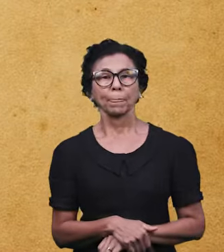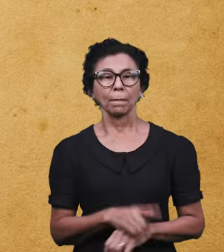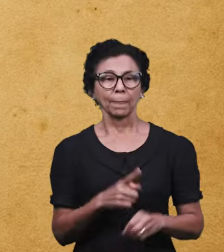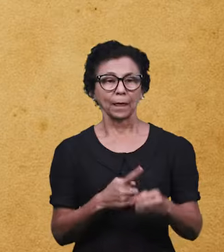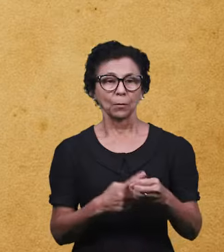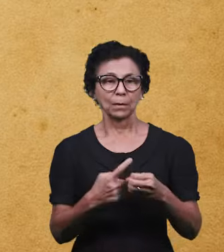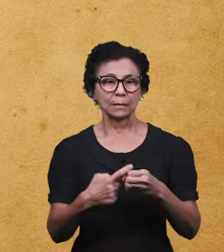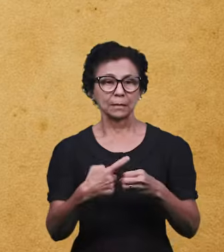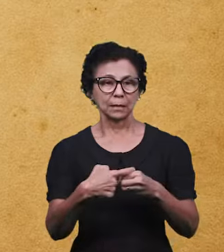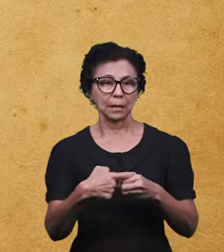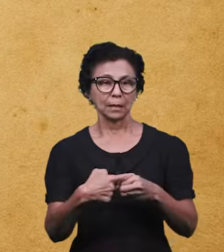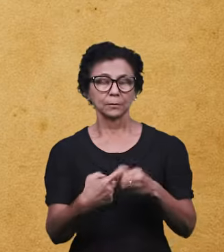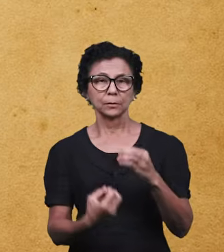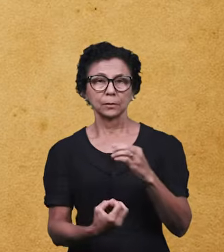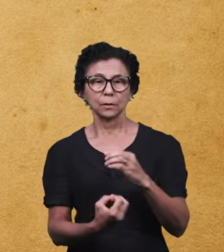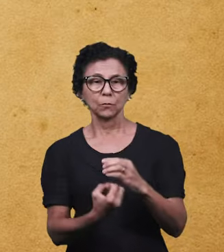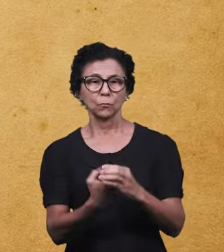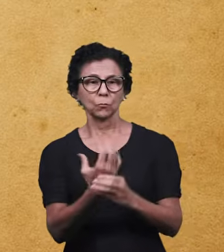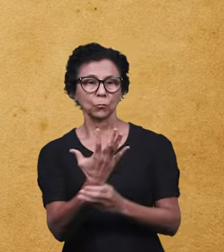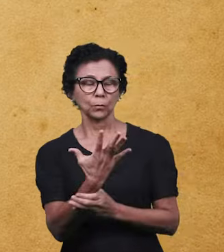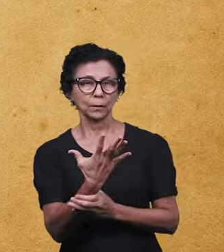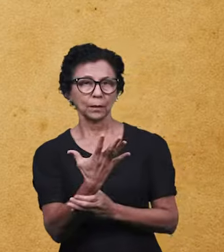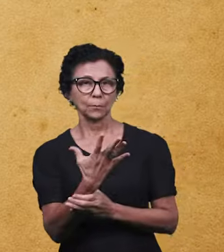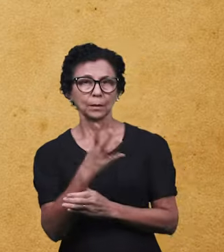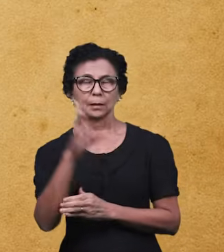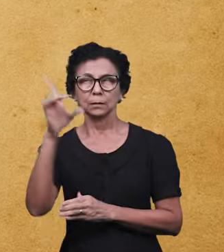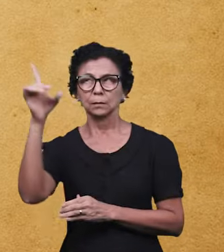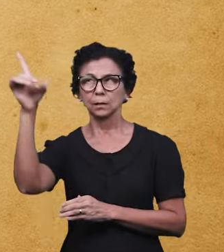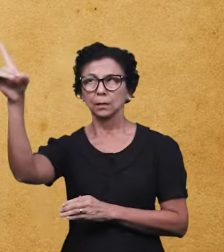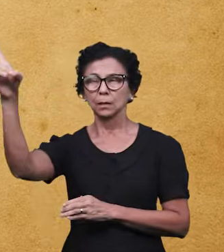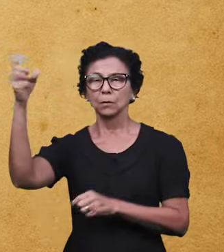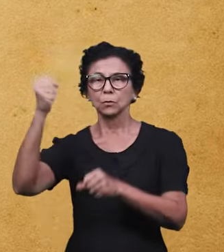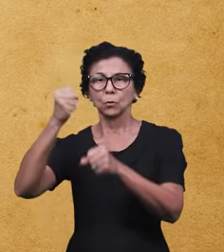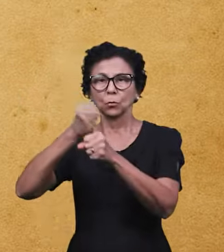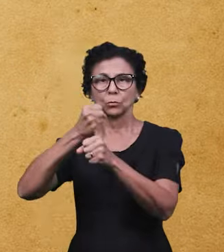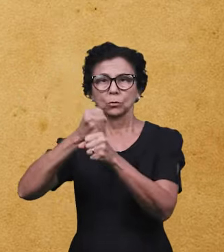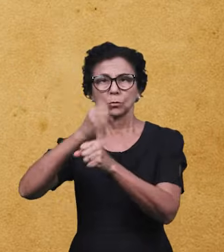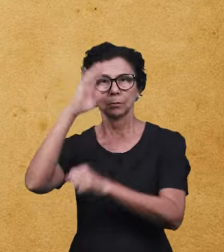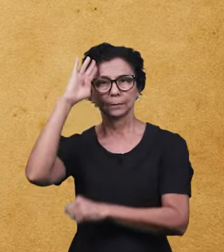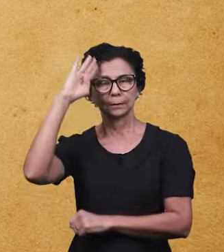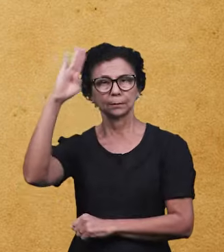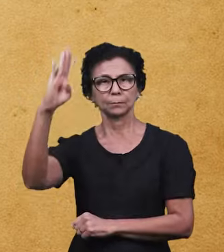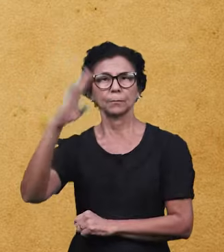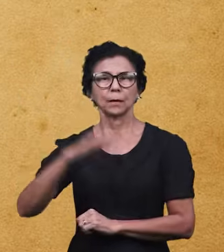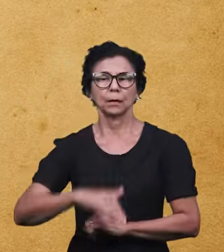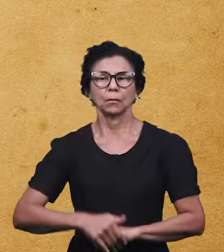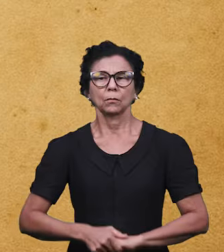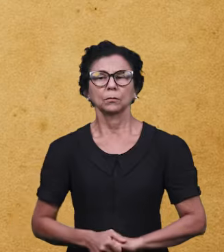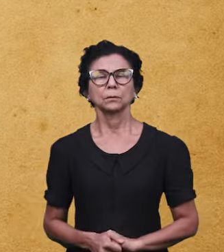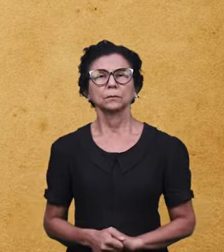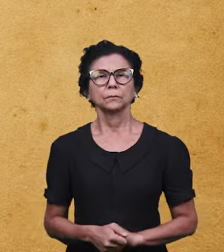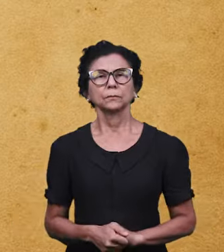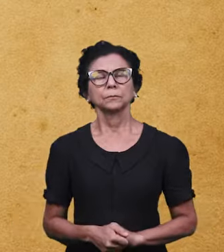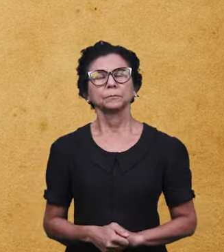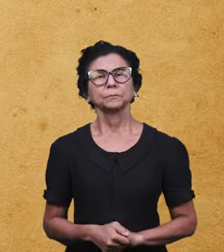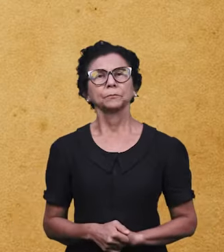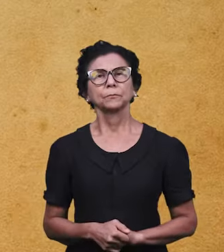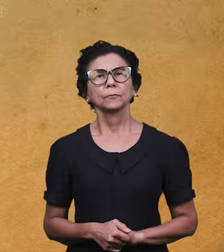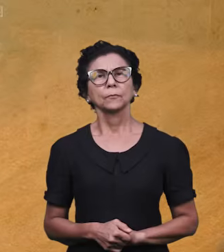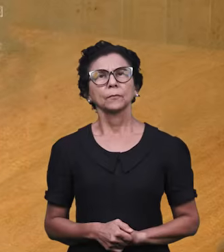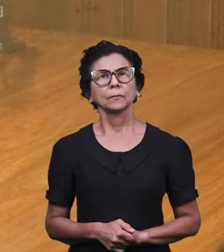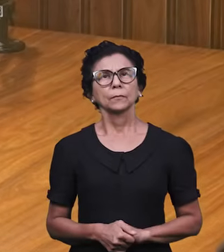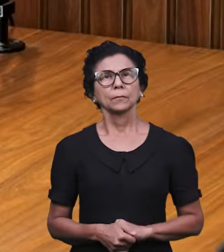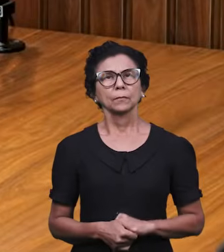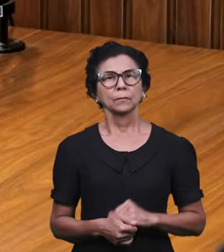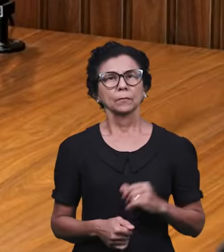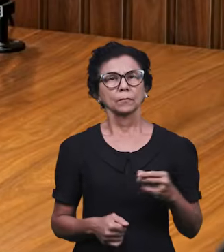qual o artífice e construtor é Deus. Assim como eu falei no primeiro episódio, a parte de artífice e construção, né,